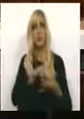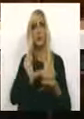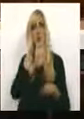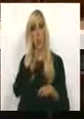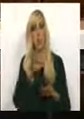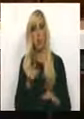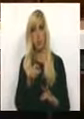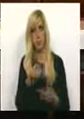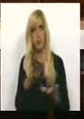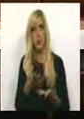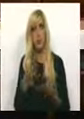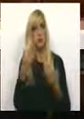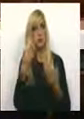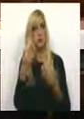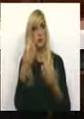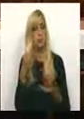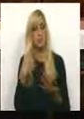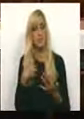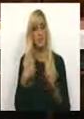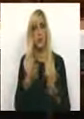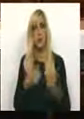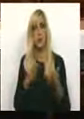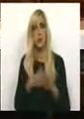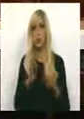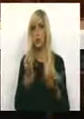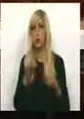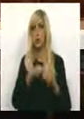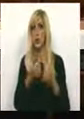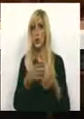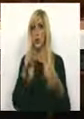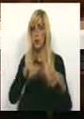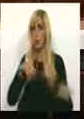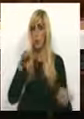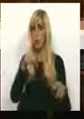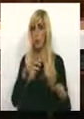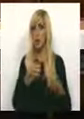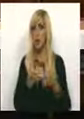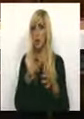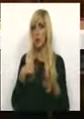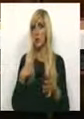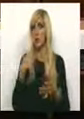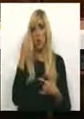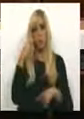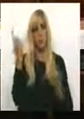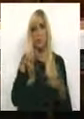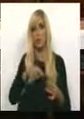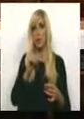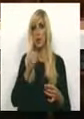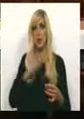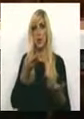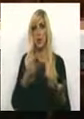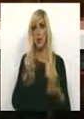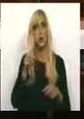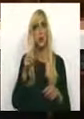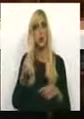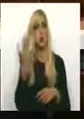local. Congratulamos por todos os partidos com assento parlamentar terem acompanhado a iniciativa apresentada pelo PSD em